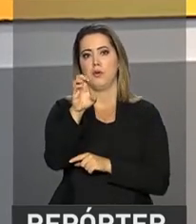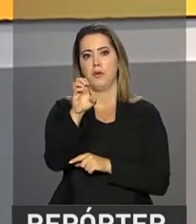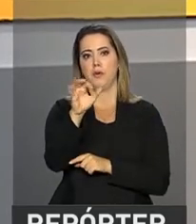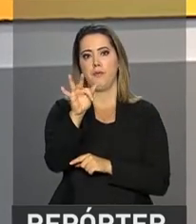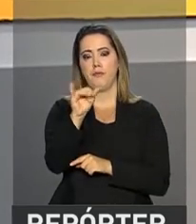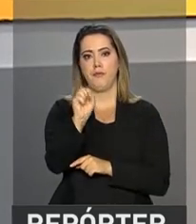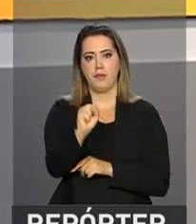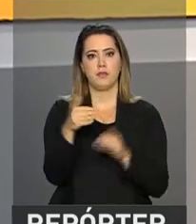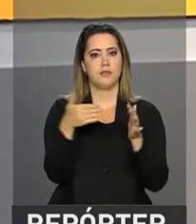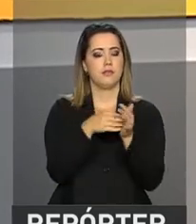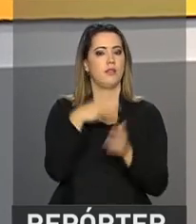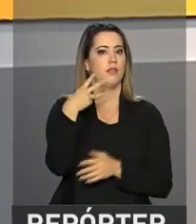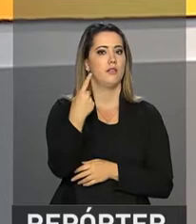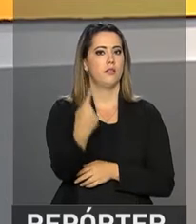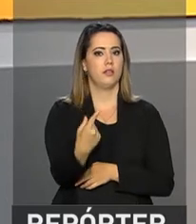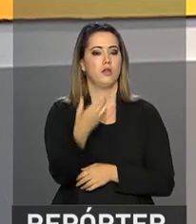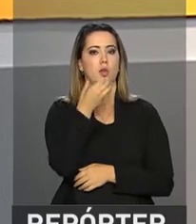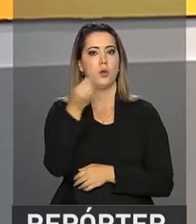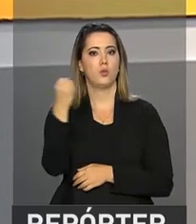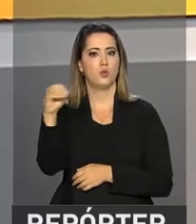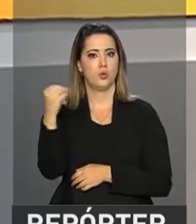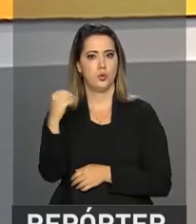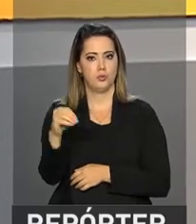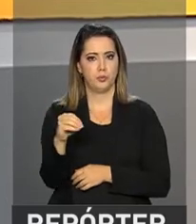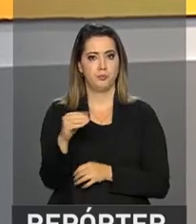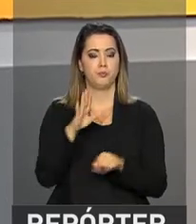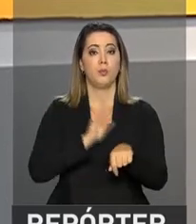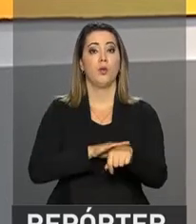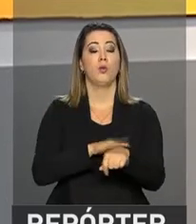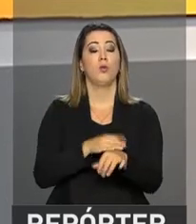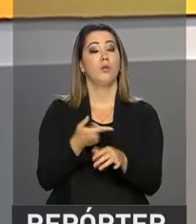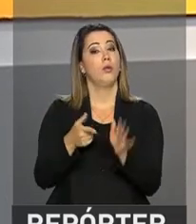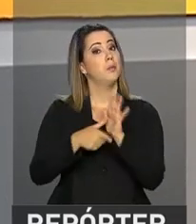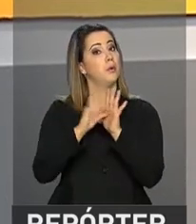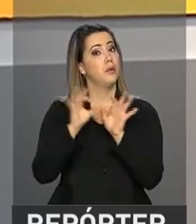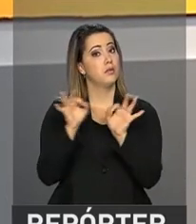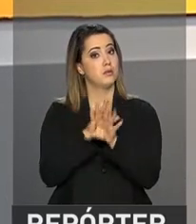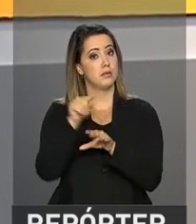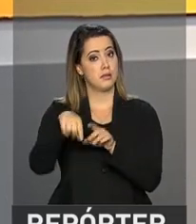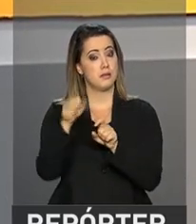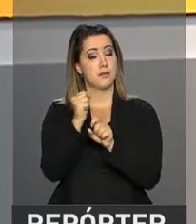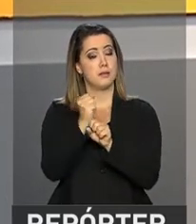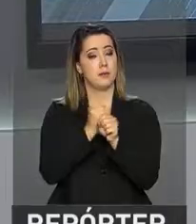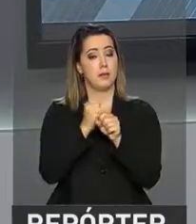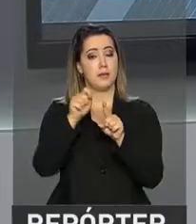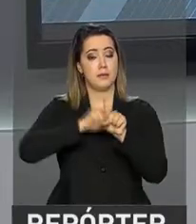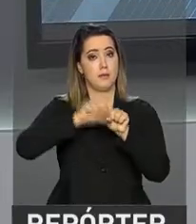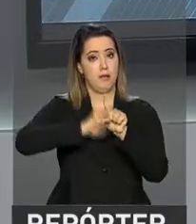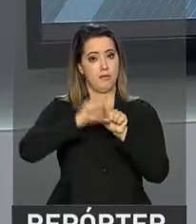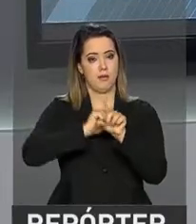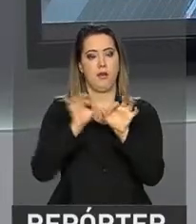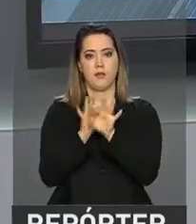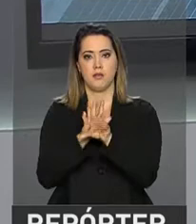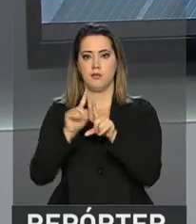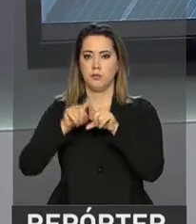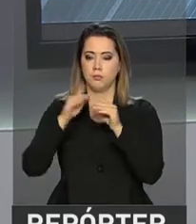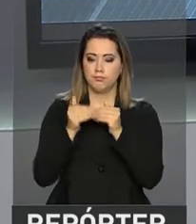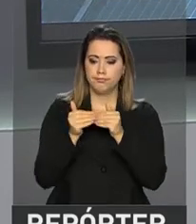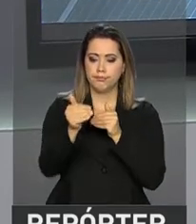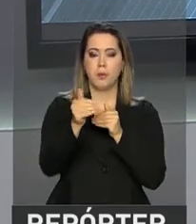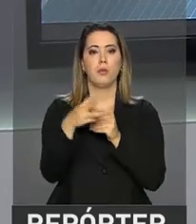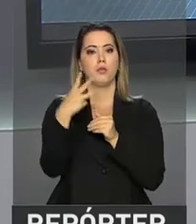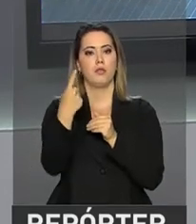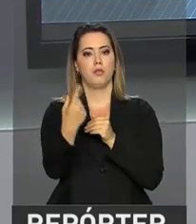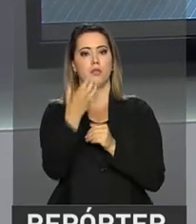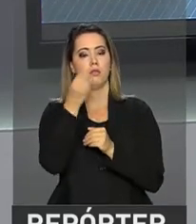ser prorrogado até 31 de outubro o prazo venceria no final deste mês henrique meirelles disse que as